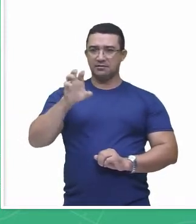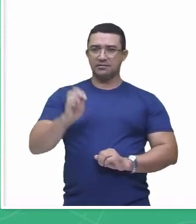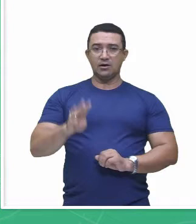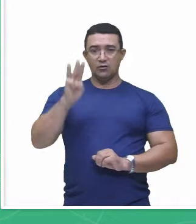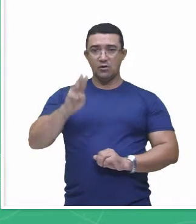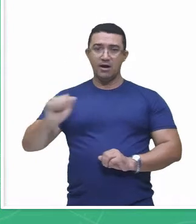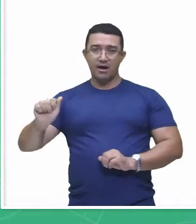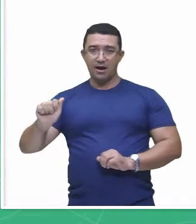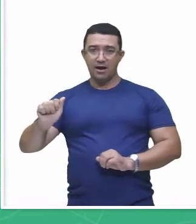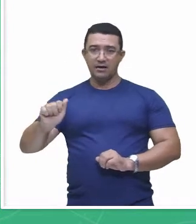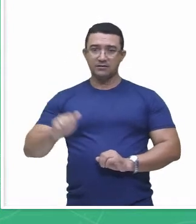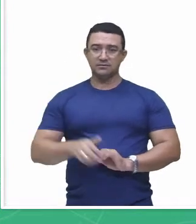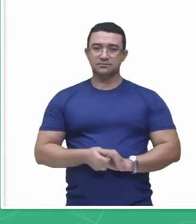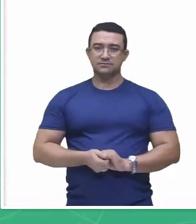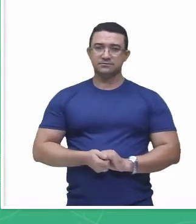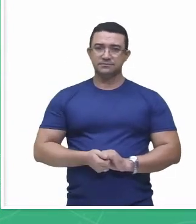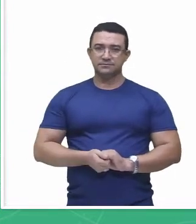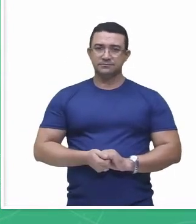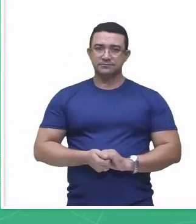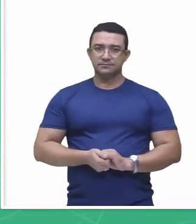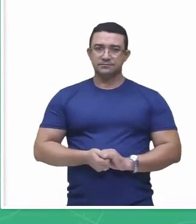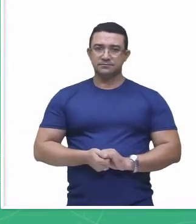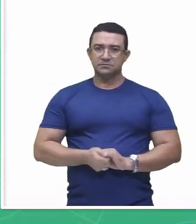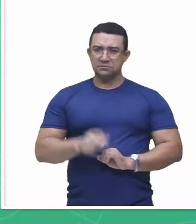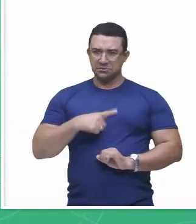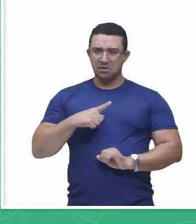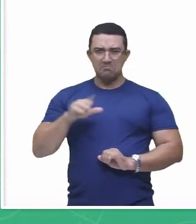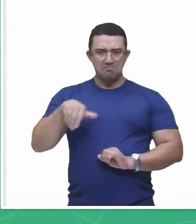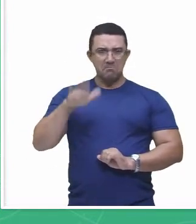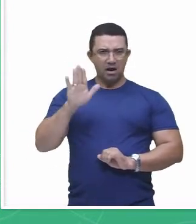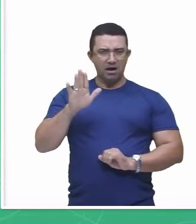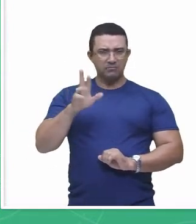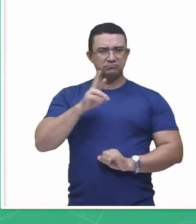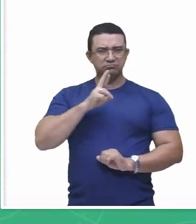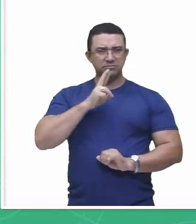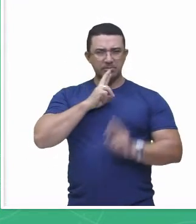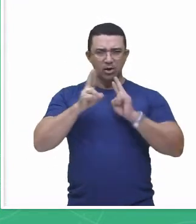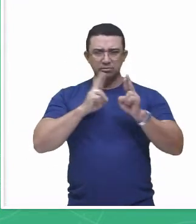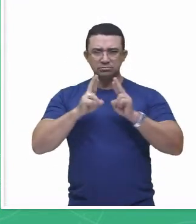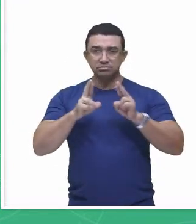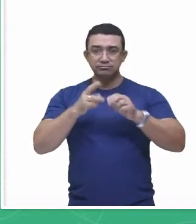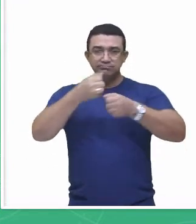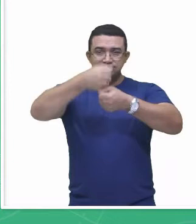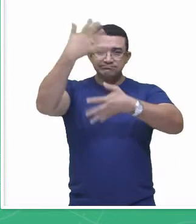Letra A também, né? Temos mais respostas?